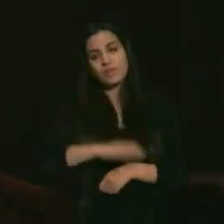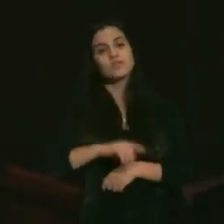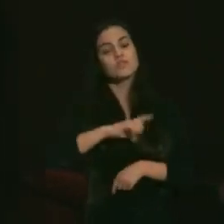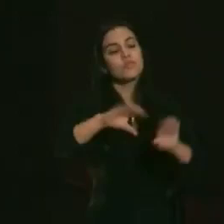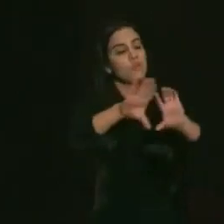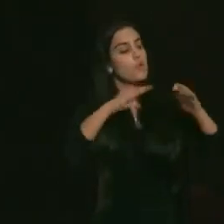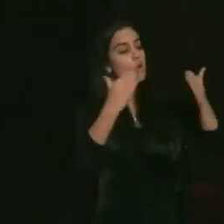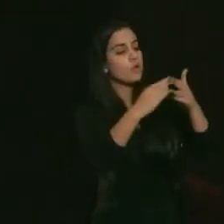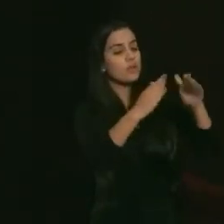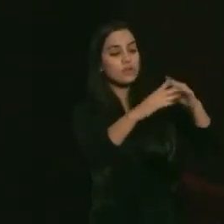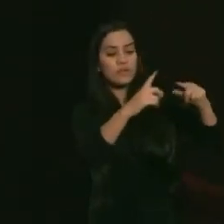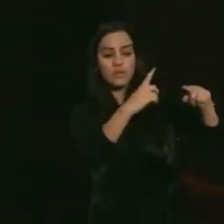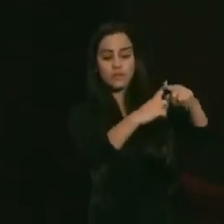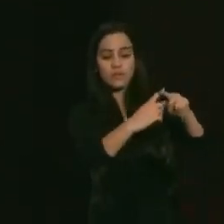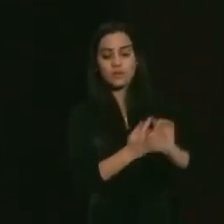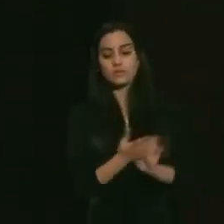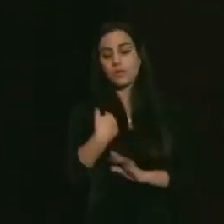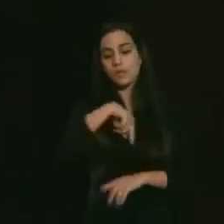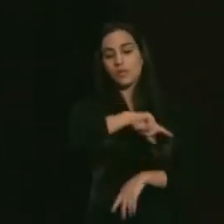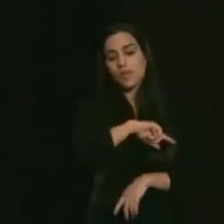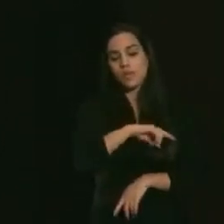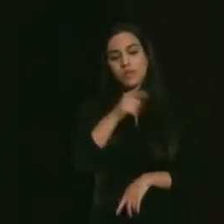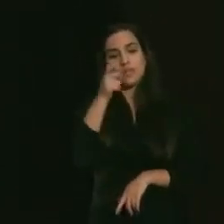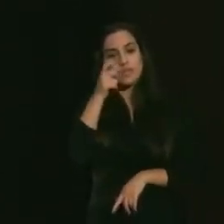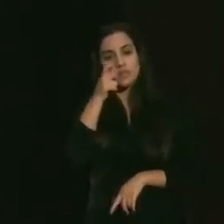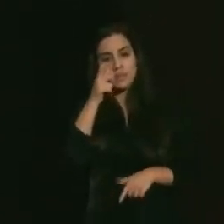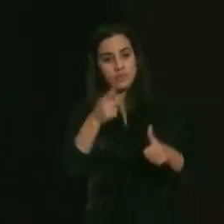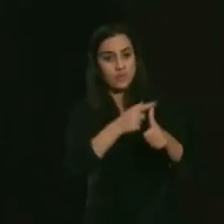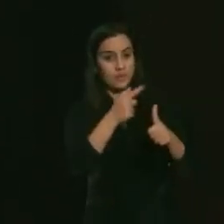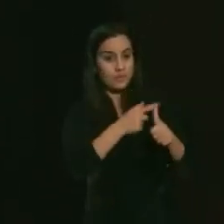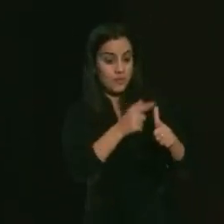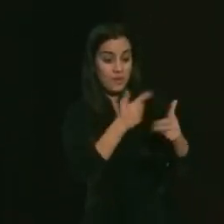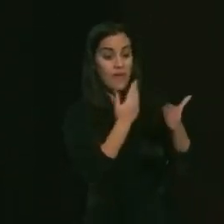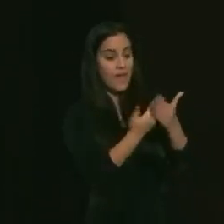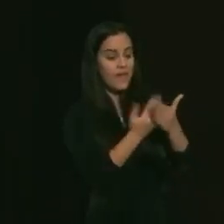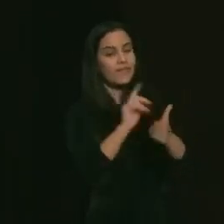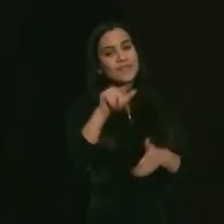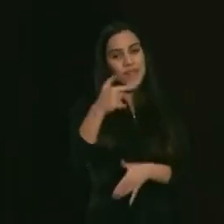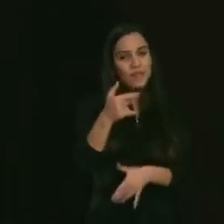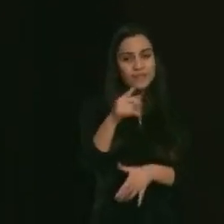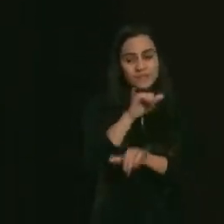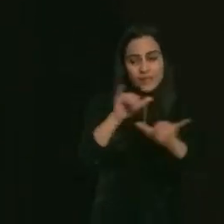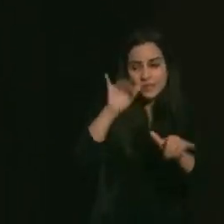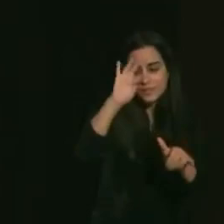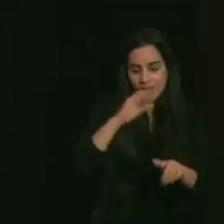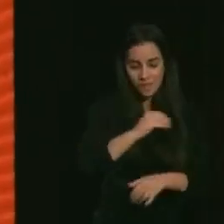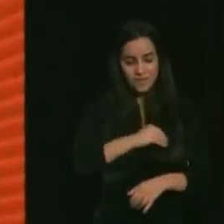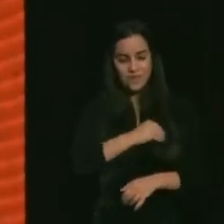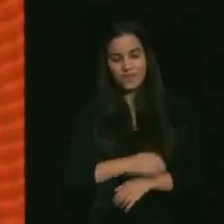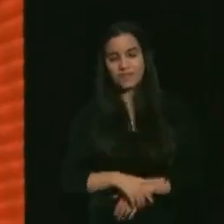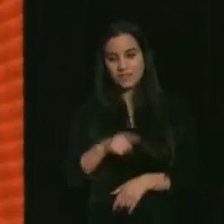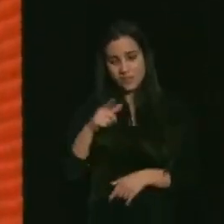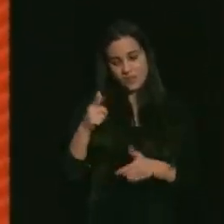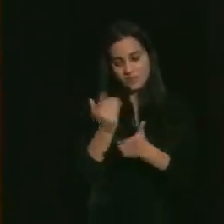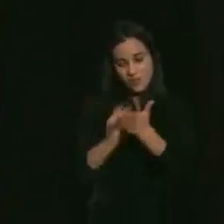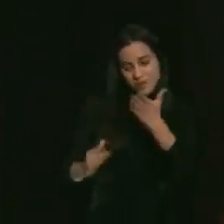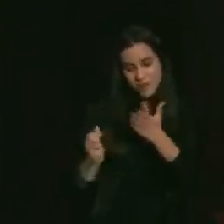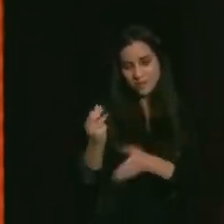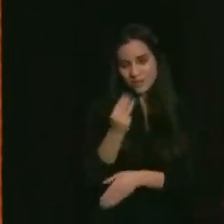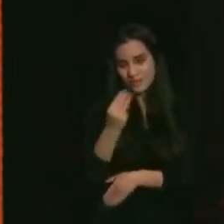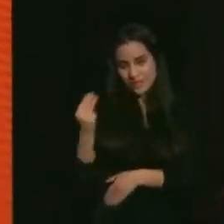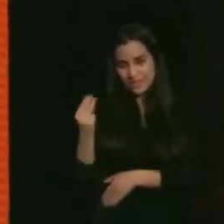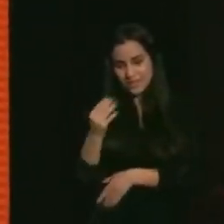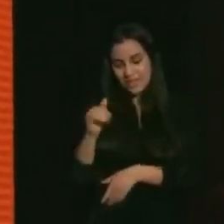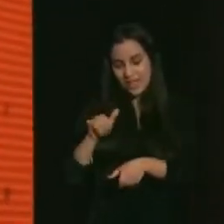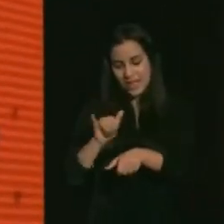igreja. Nós assistimos às primeiras aulas e depois, eu vou confessar um pecado, nós matamos as últimas aulas para ir no